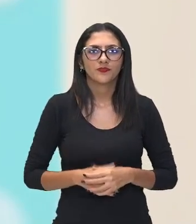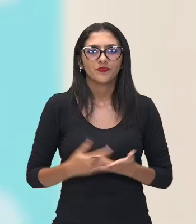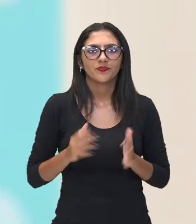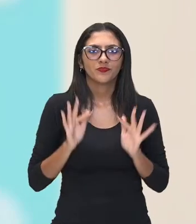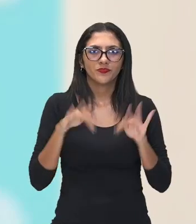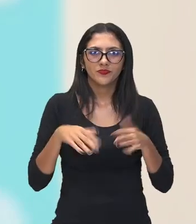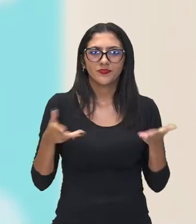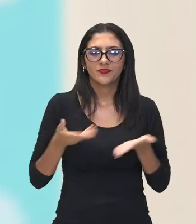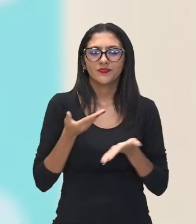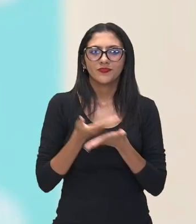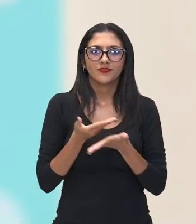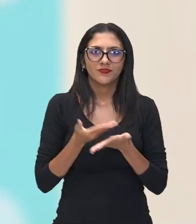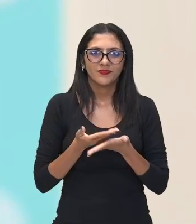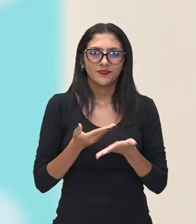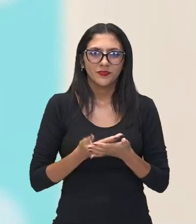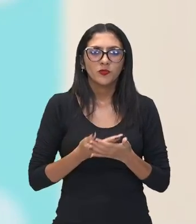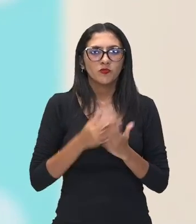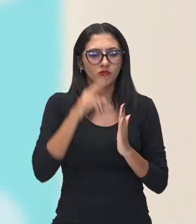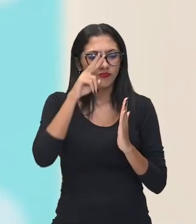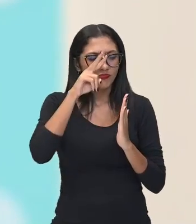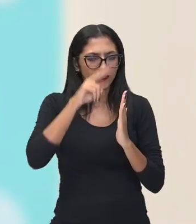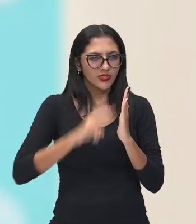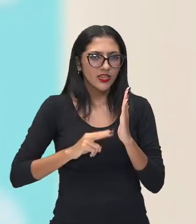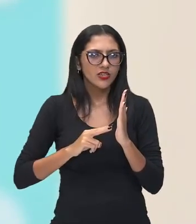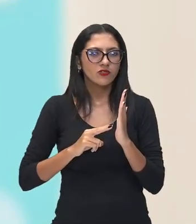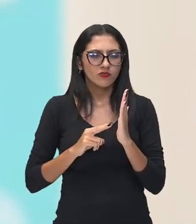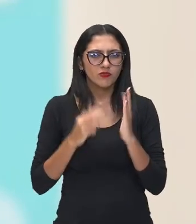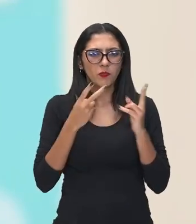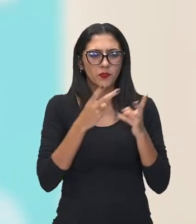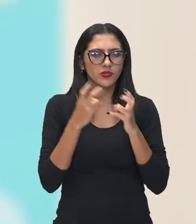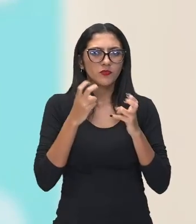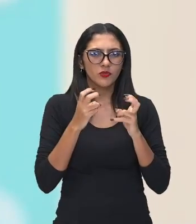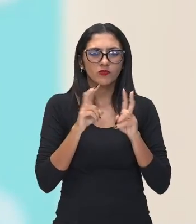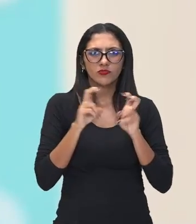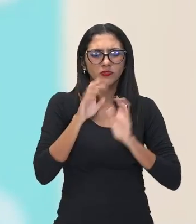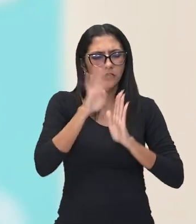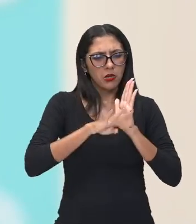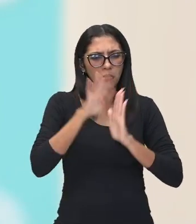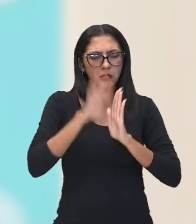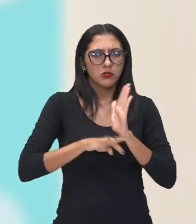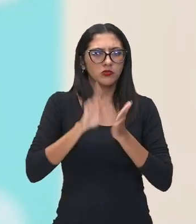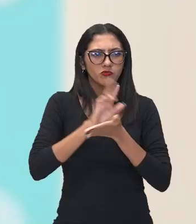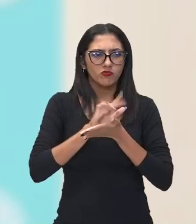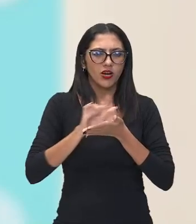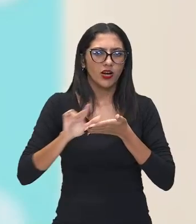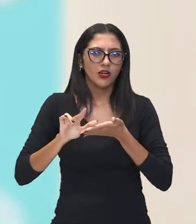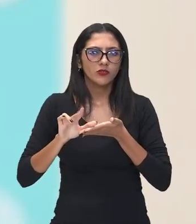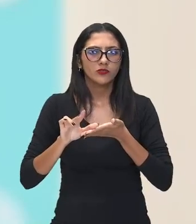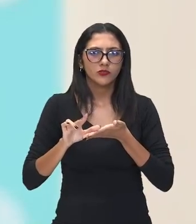na aula de hoje nós vimos, né, textos sobre,